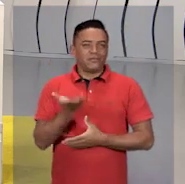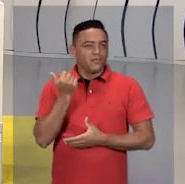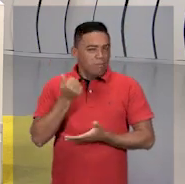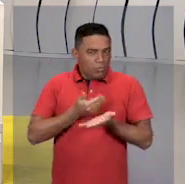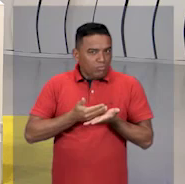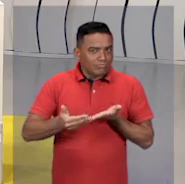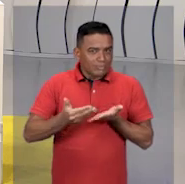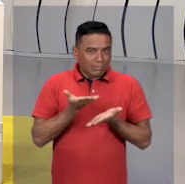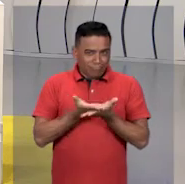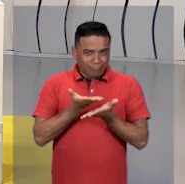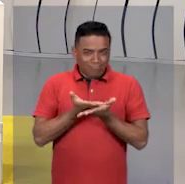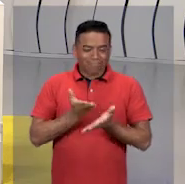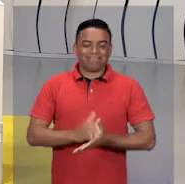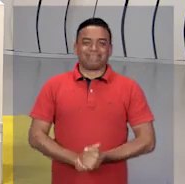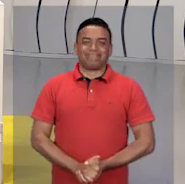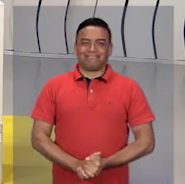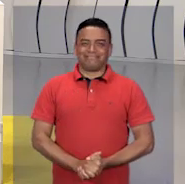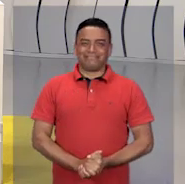Vamos começar?